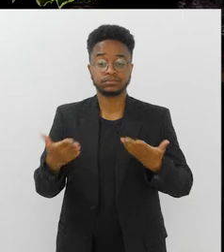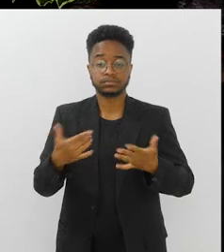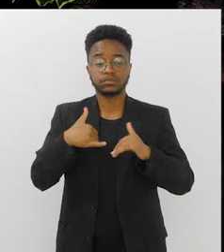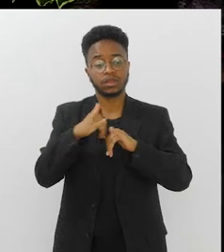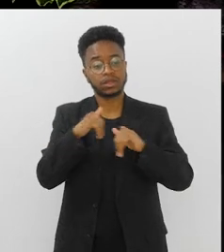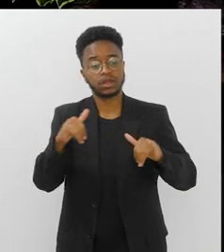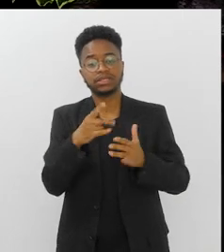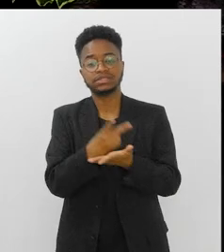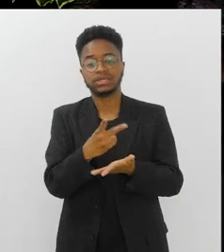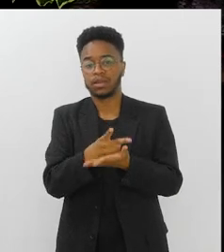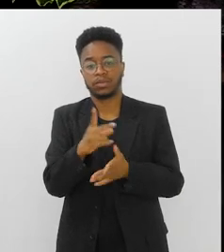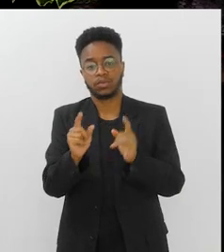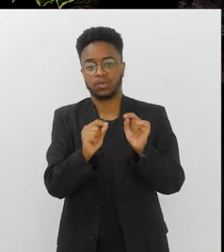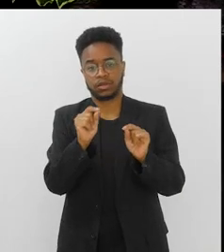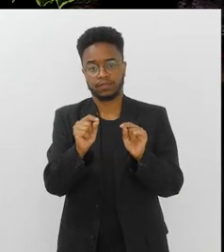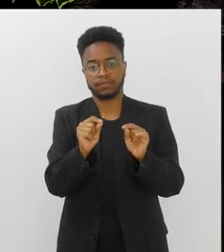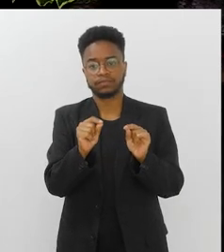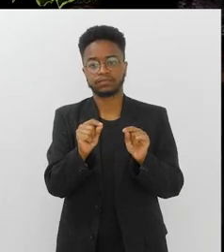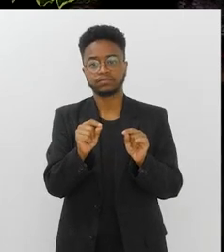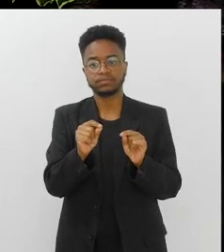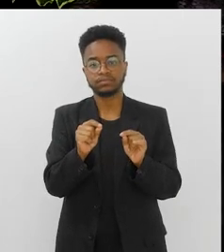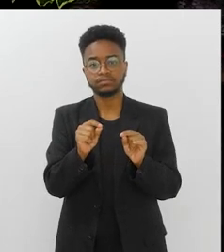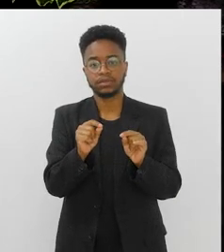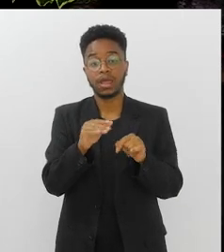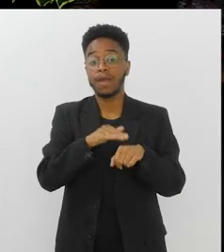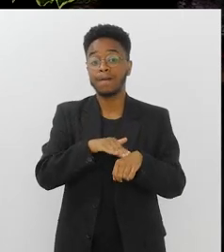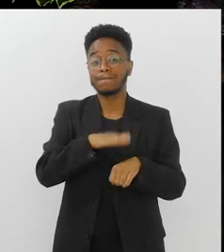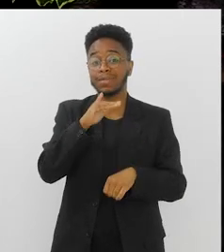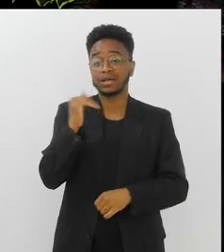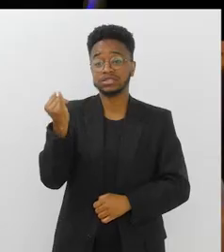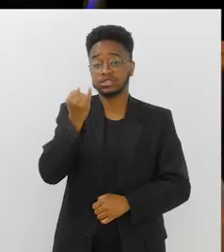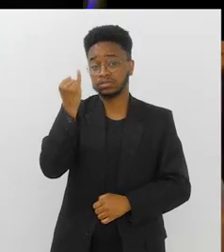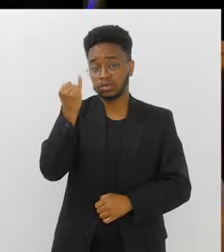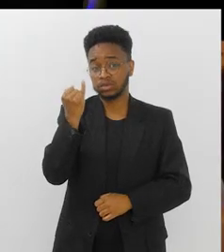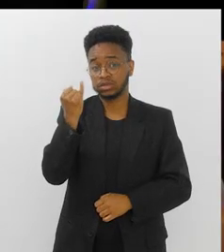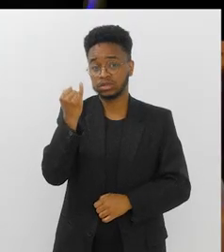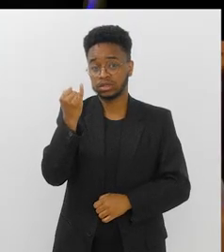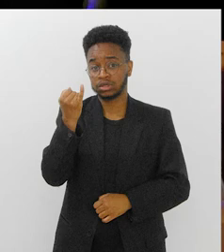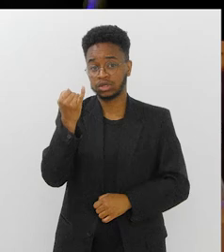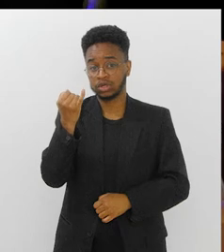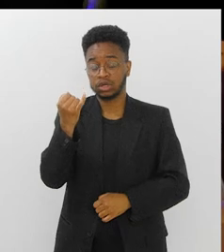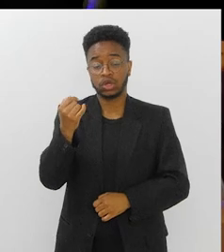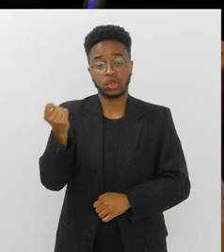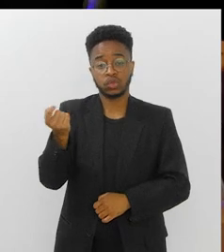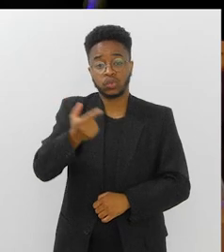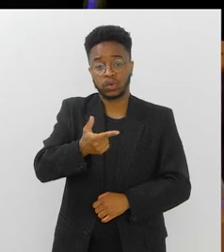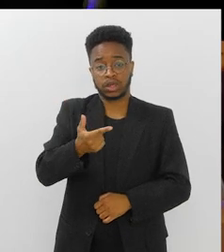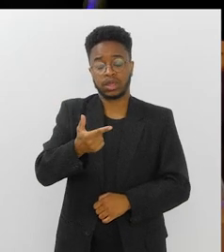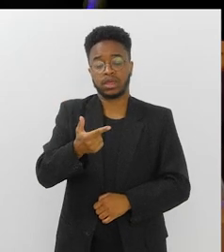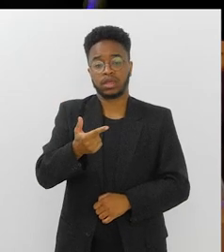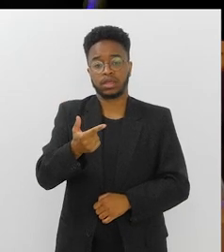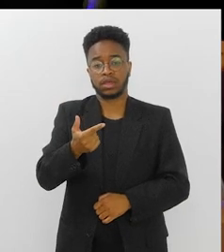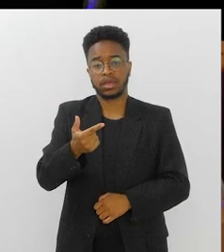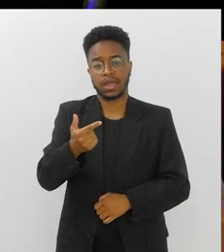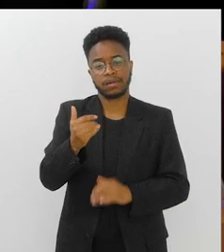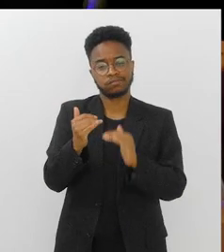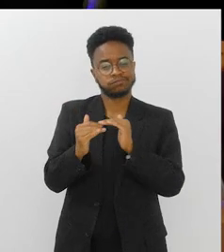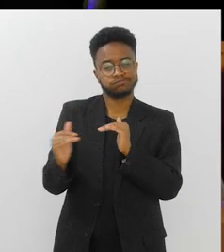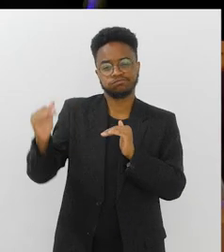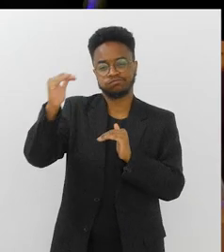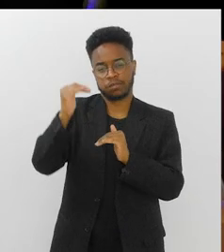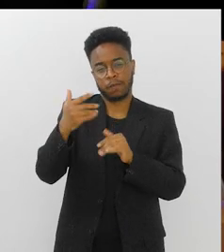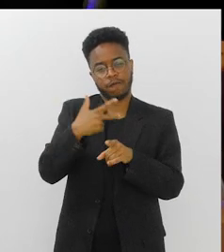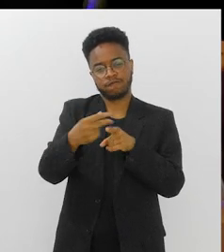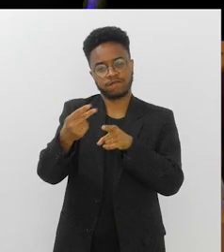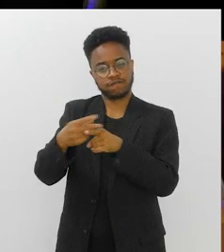sempre comento com eles olha e o mais importante tão importante quanto você o grande né atleta